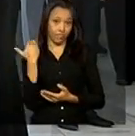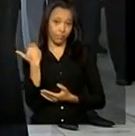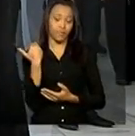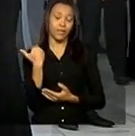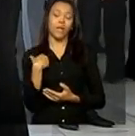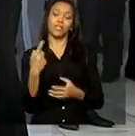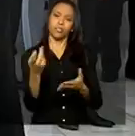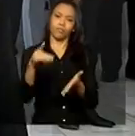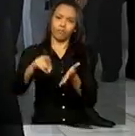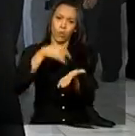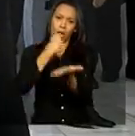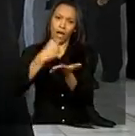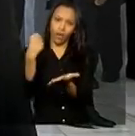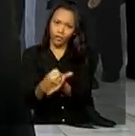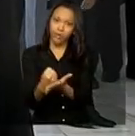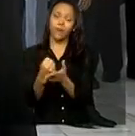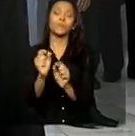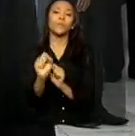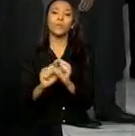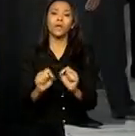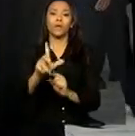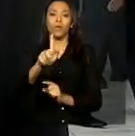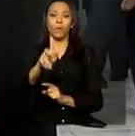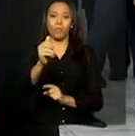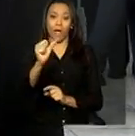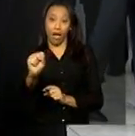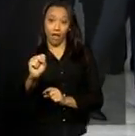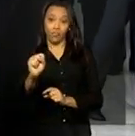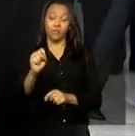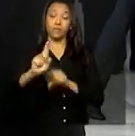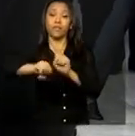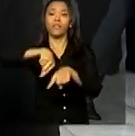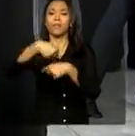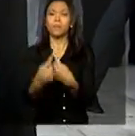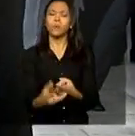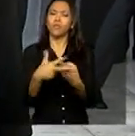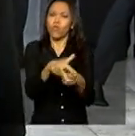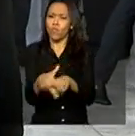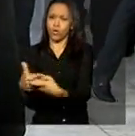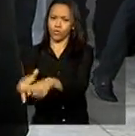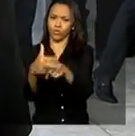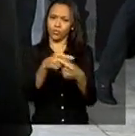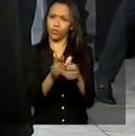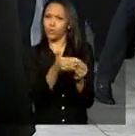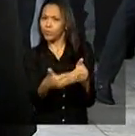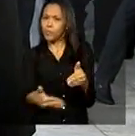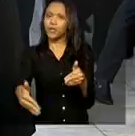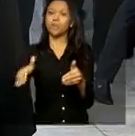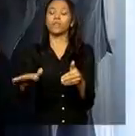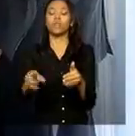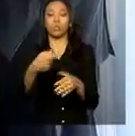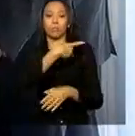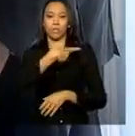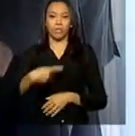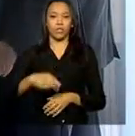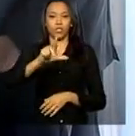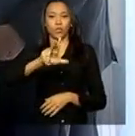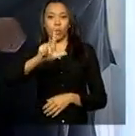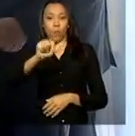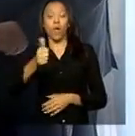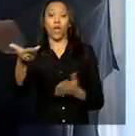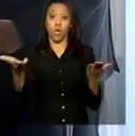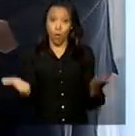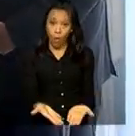de consumo do gás boliviano. Depois tivemos a necessidade de alguns ajustes durante a presidência de Lula e hoje as relações